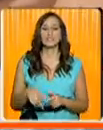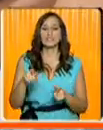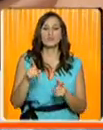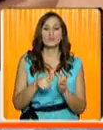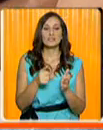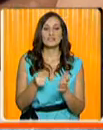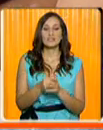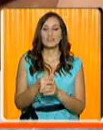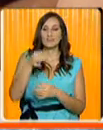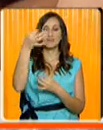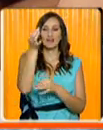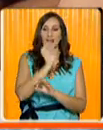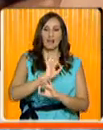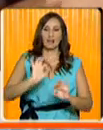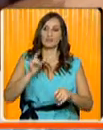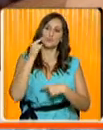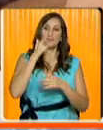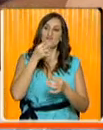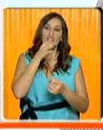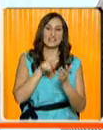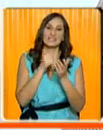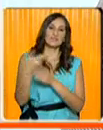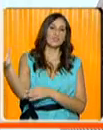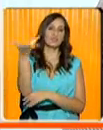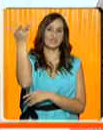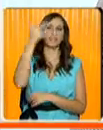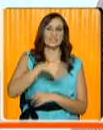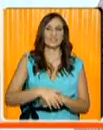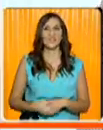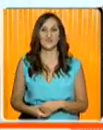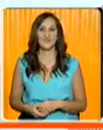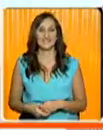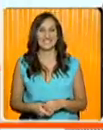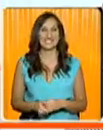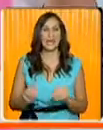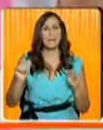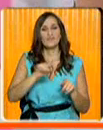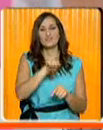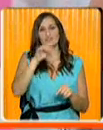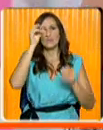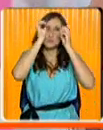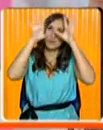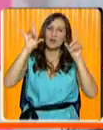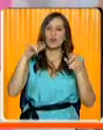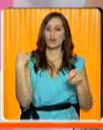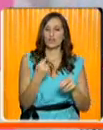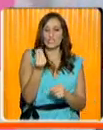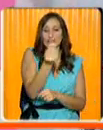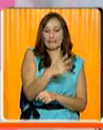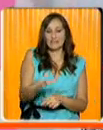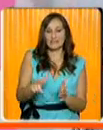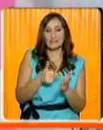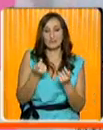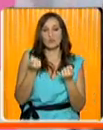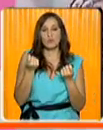tu dás sempre uma classe a isto que eu nem sei. É isso que não é sempre. Exatamente. Mas olha, vocês têm a noção que nós em miúdas, se calhar